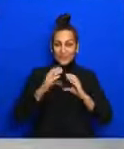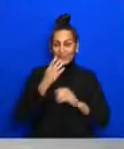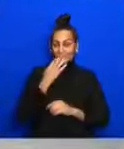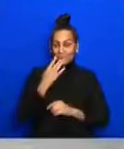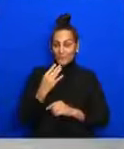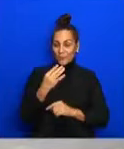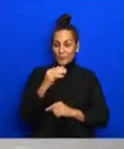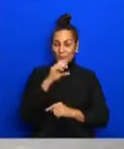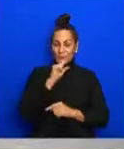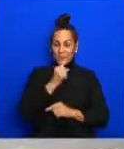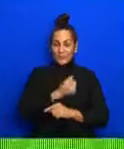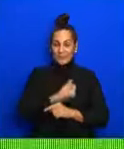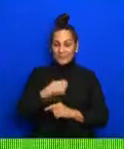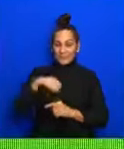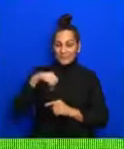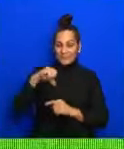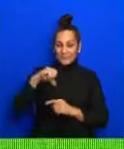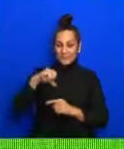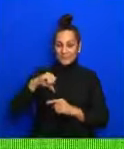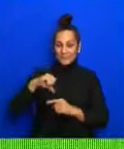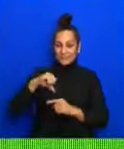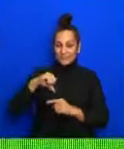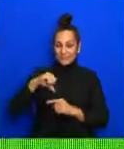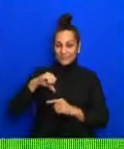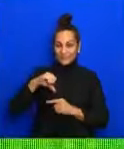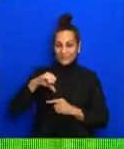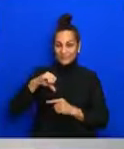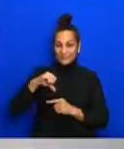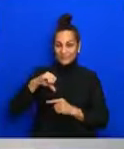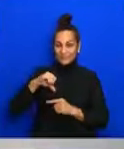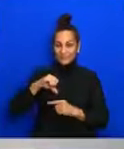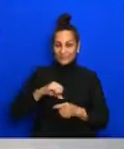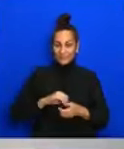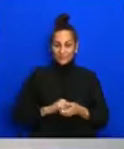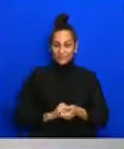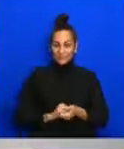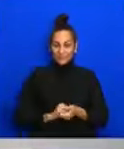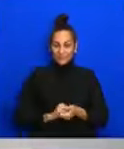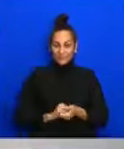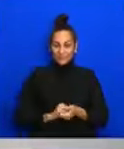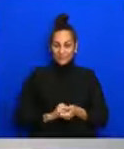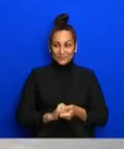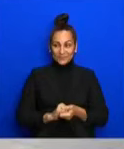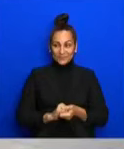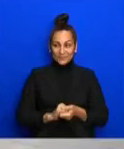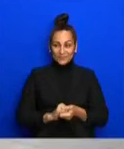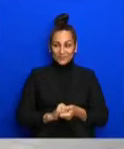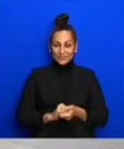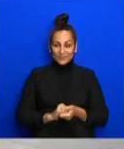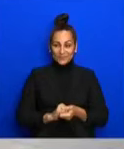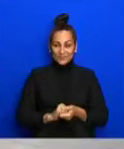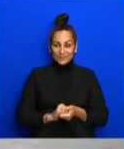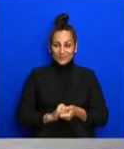Bola laranja, número 9, com o traço diferenciador abaixo do número.